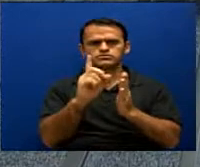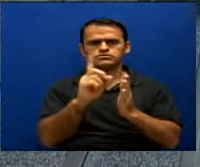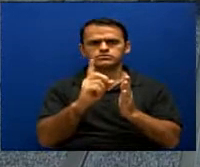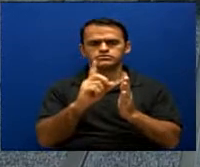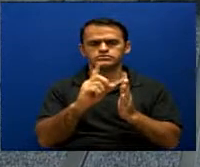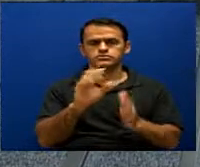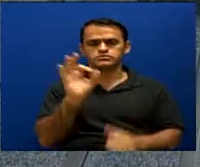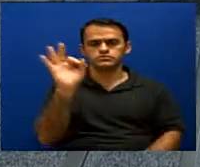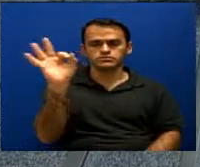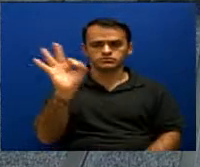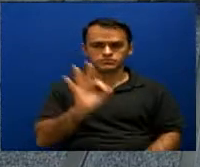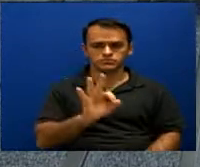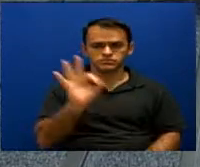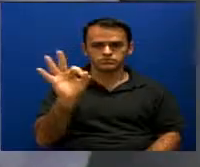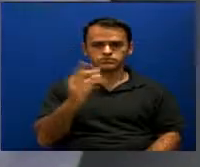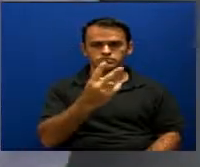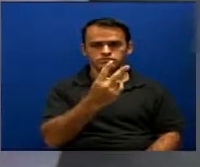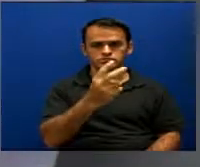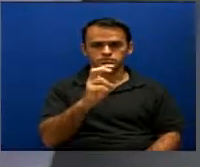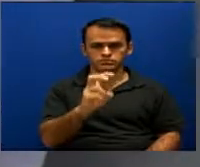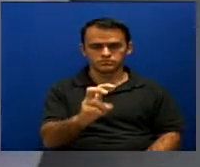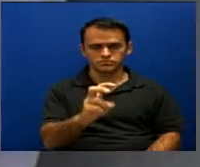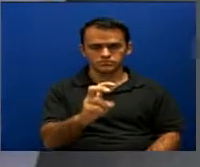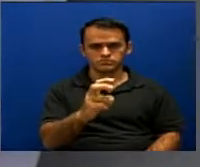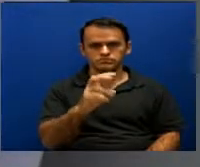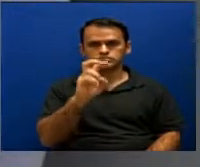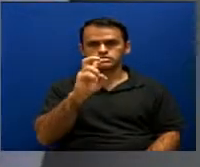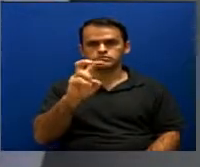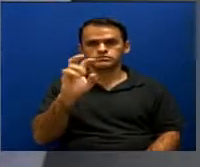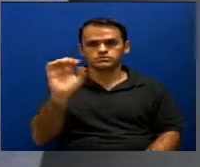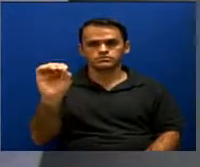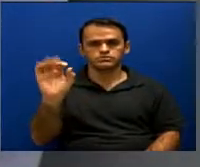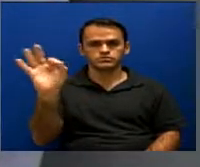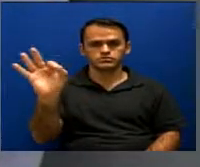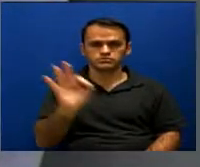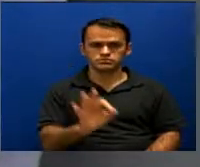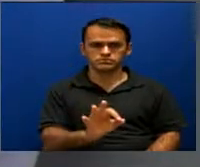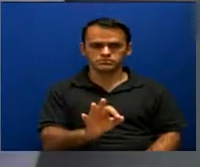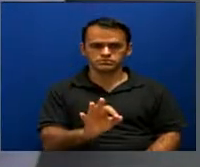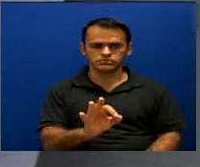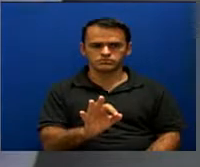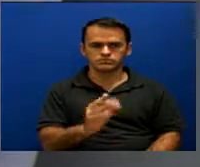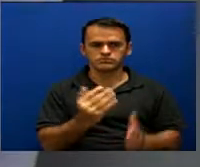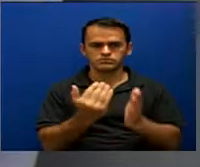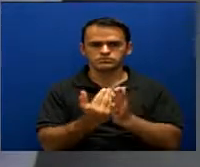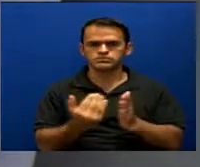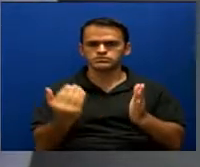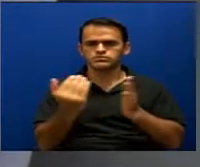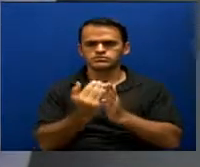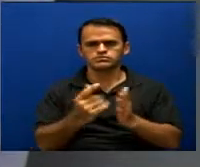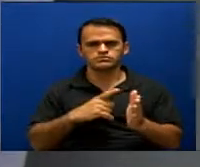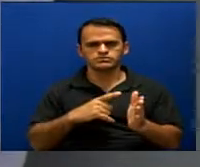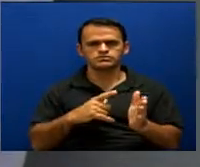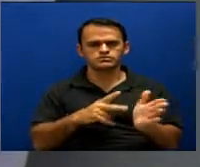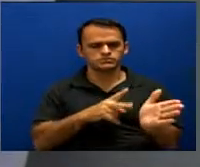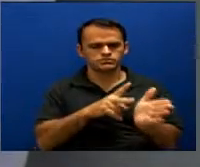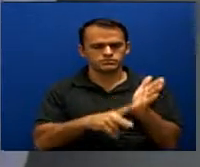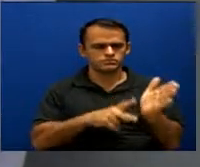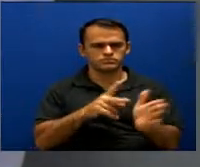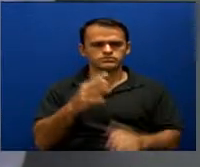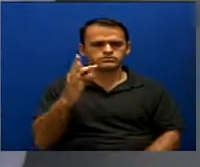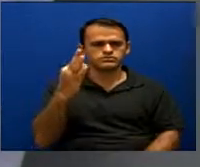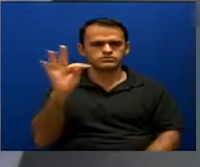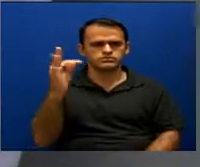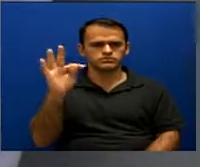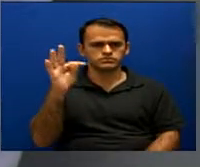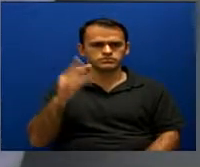a porcentagem, de 25% para 50% na conclusão da implementação do trem turístico. Essa emenda, senhor